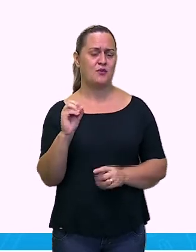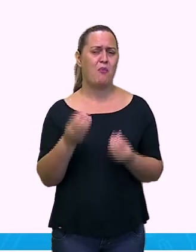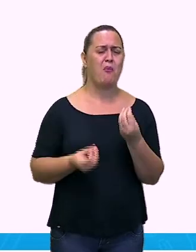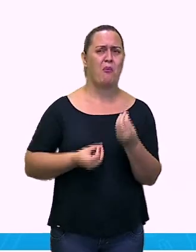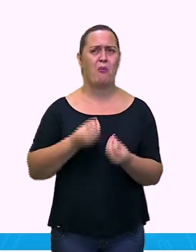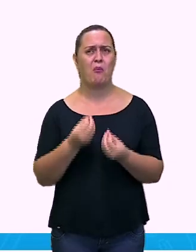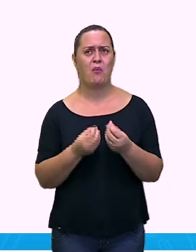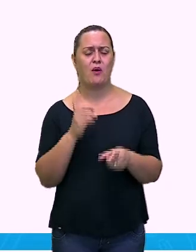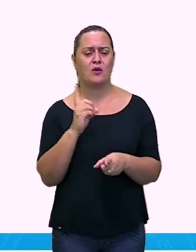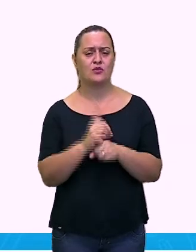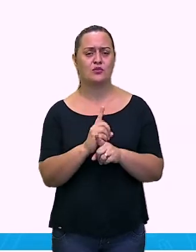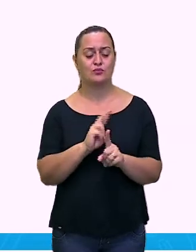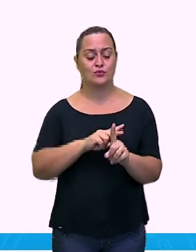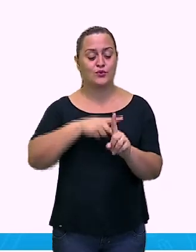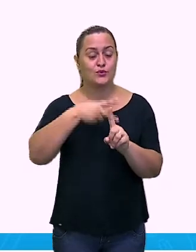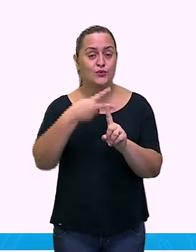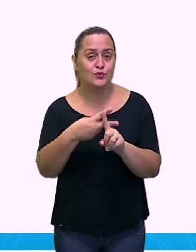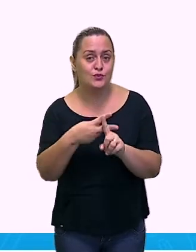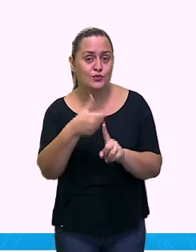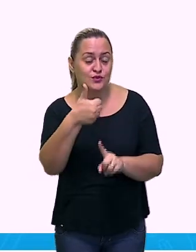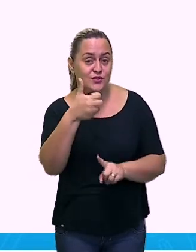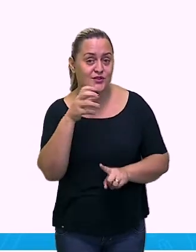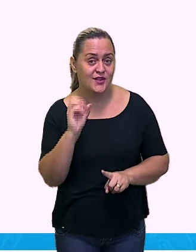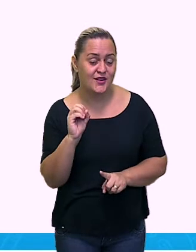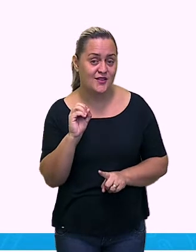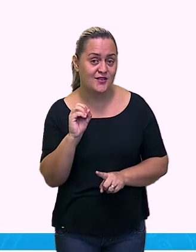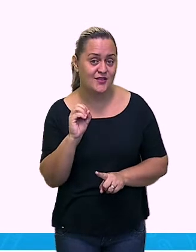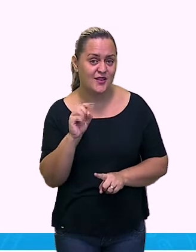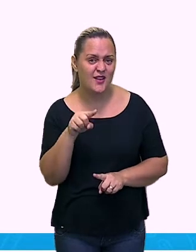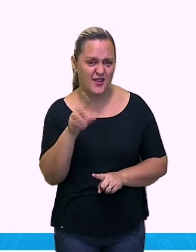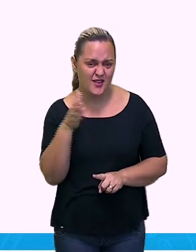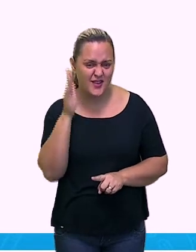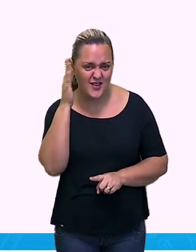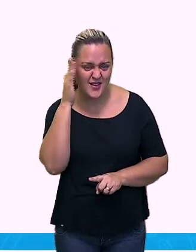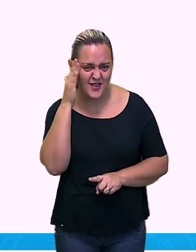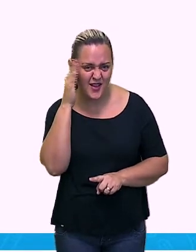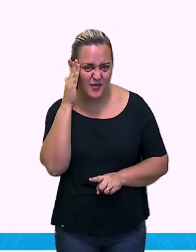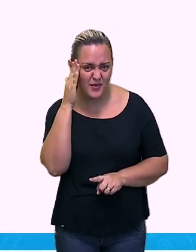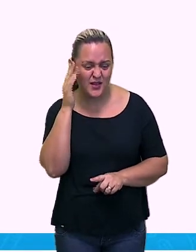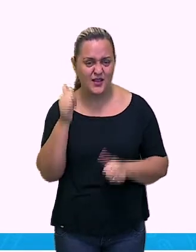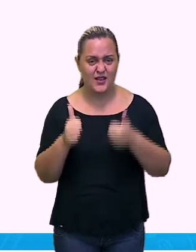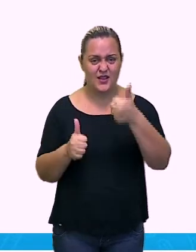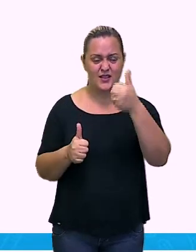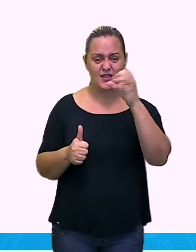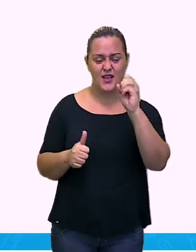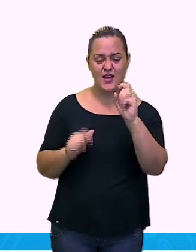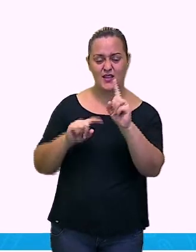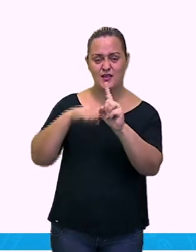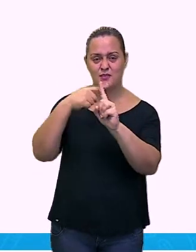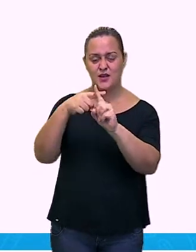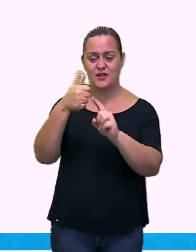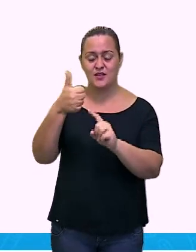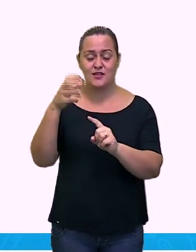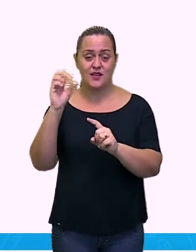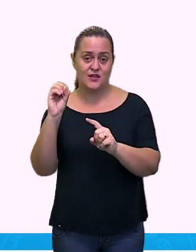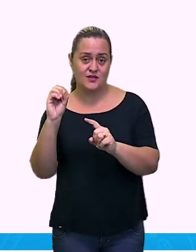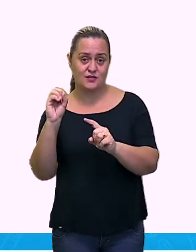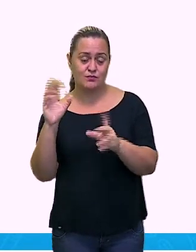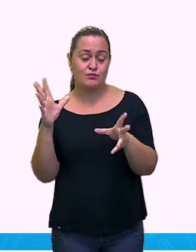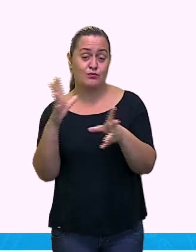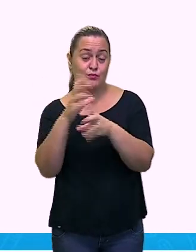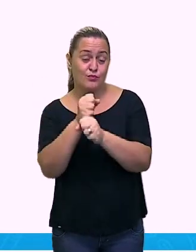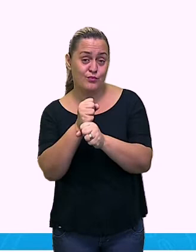dobro de 10 vocês também já estão craques aí não tão soma aí 10 + 10 =